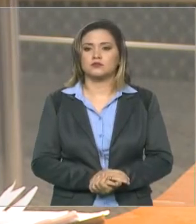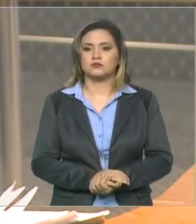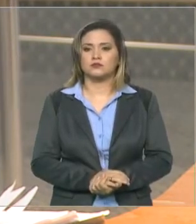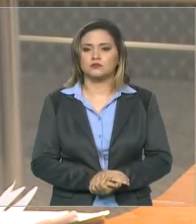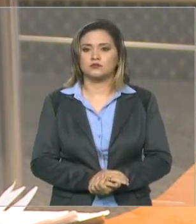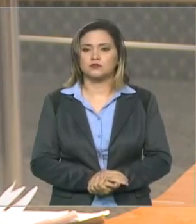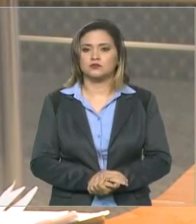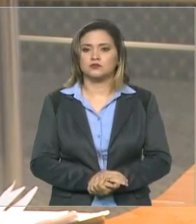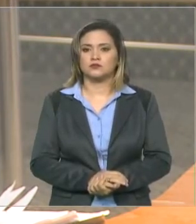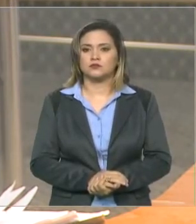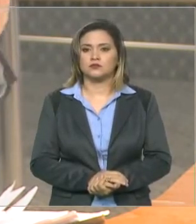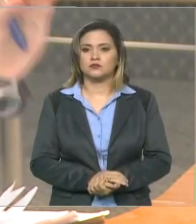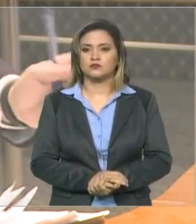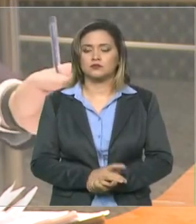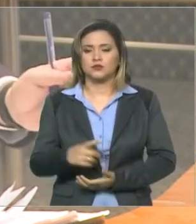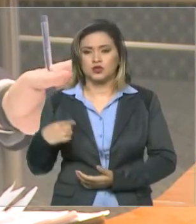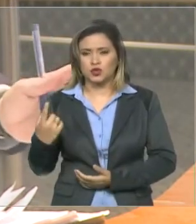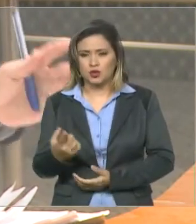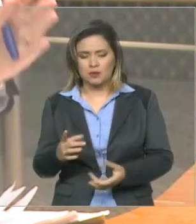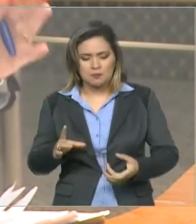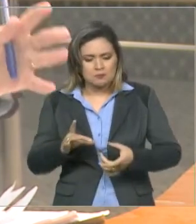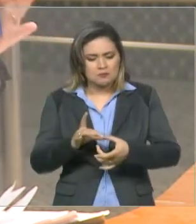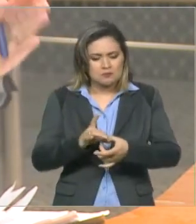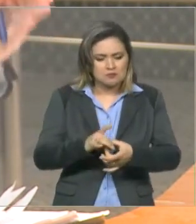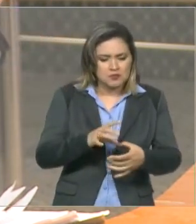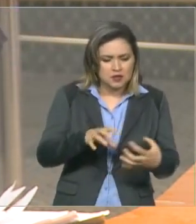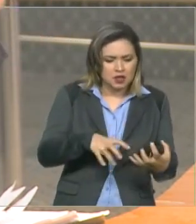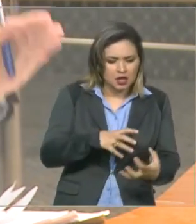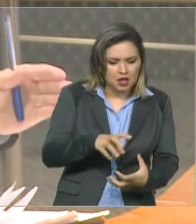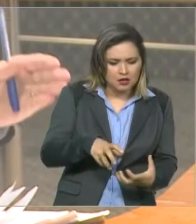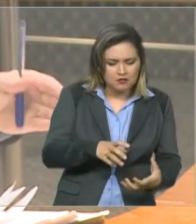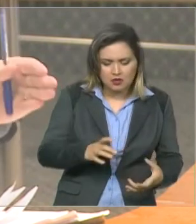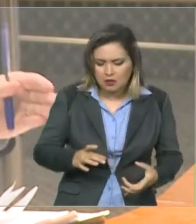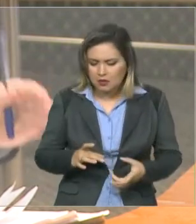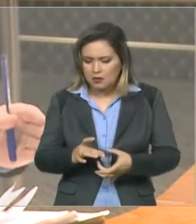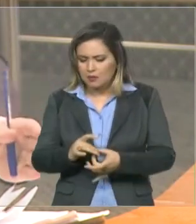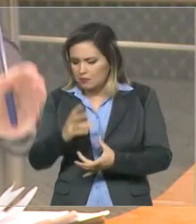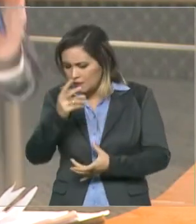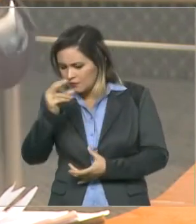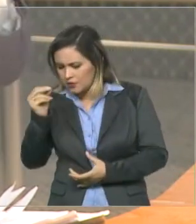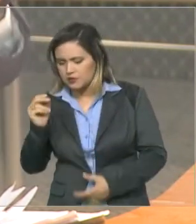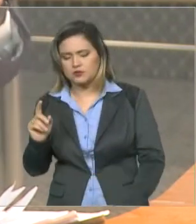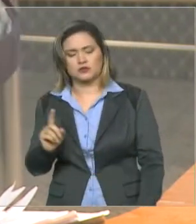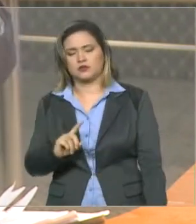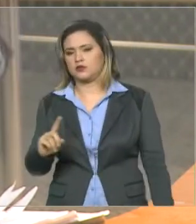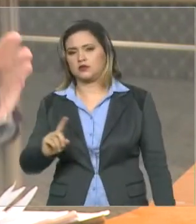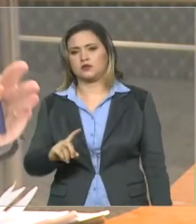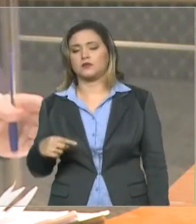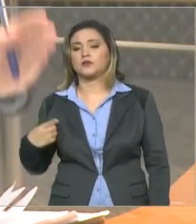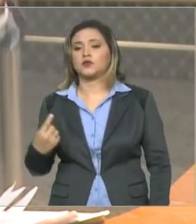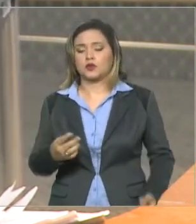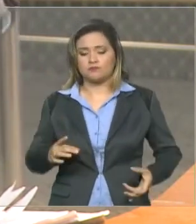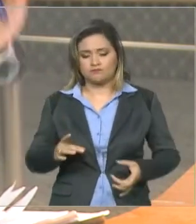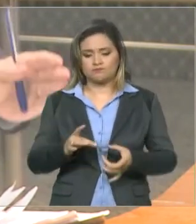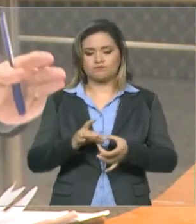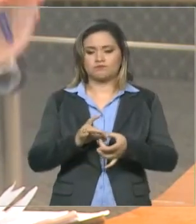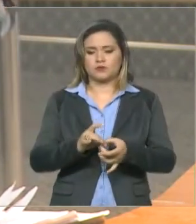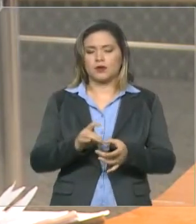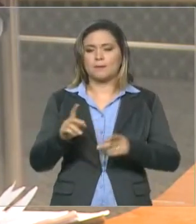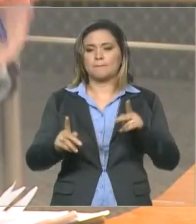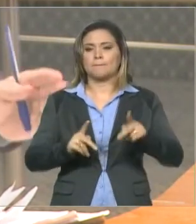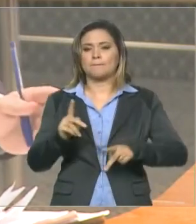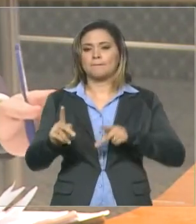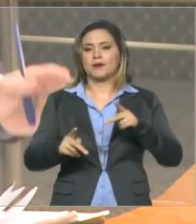greve ou do lado da Prefeitura. Nós estamos do lado do povo de Passo do Lumiar, nós estamos do lado dos pais